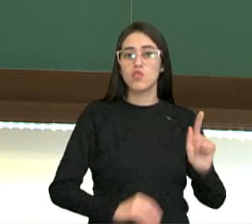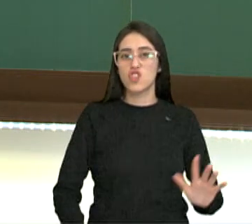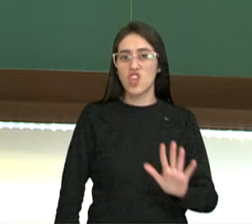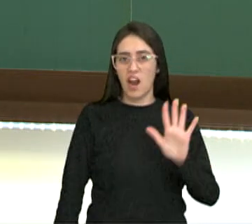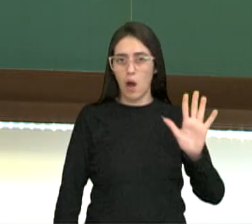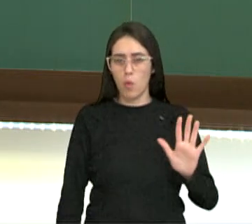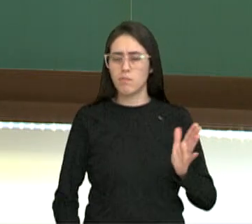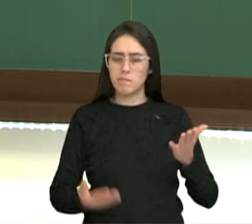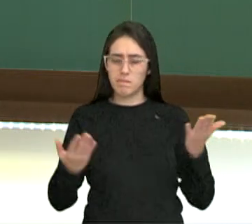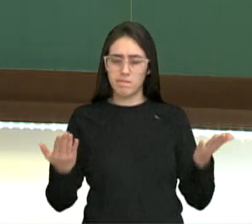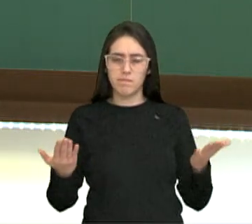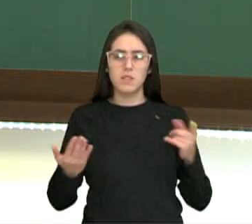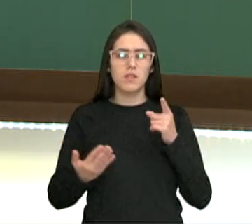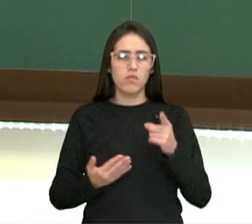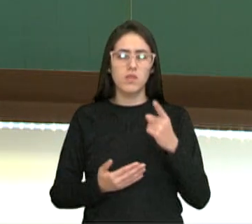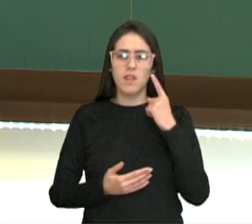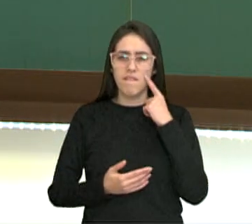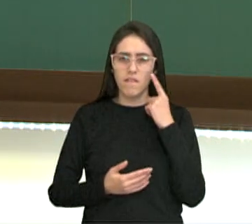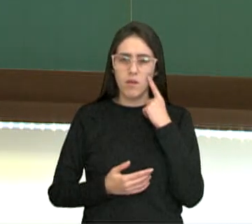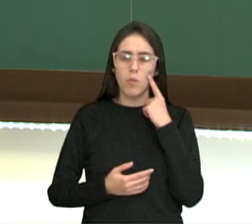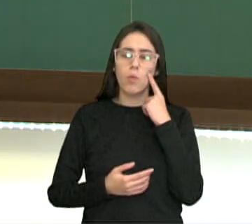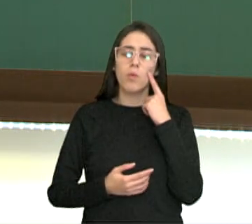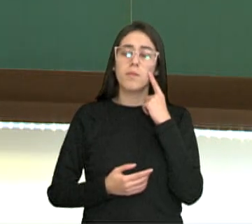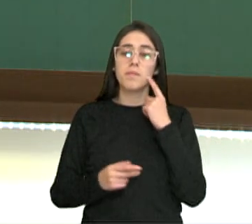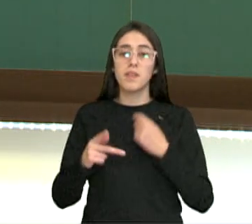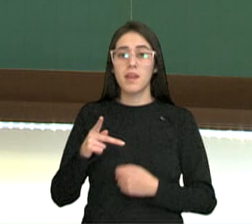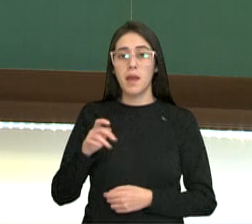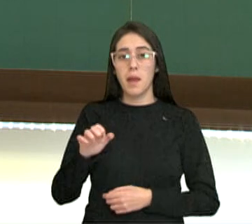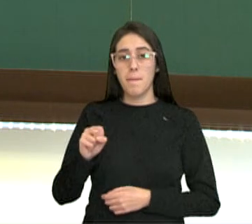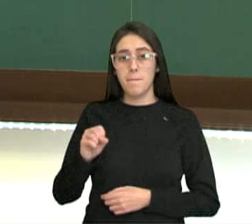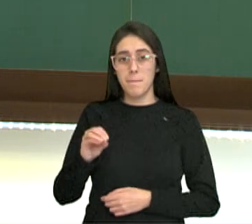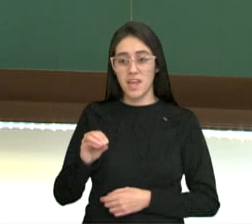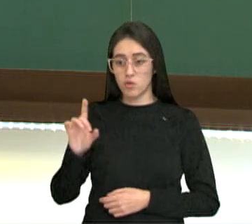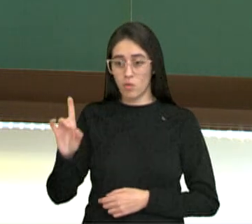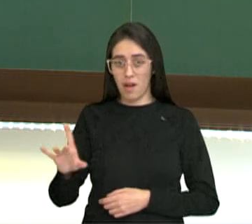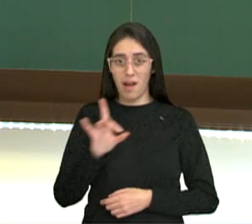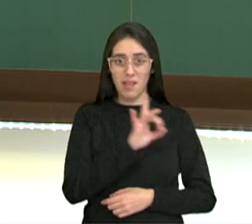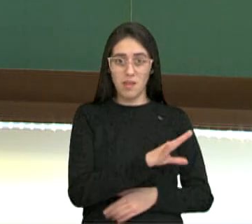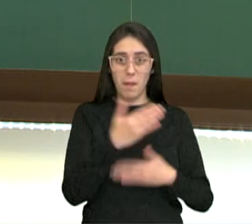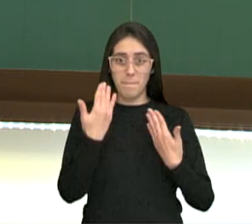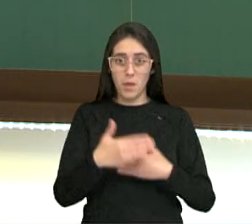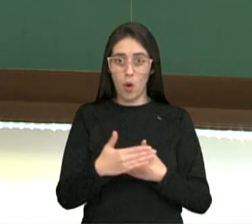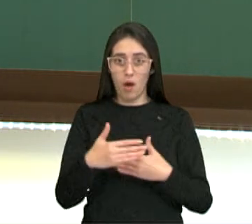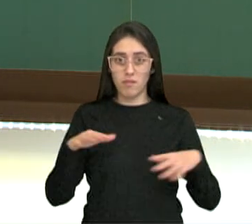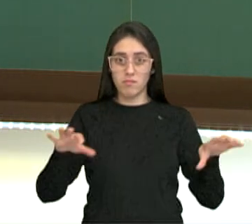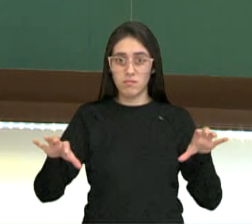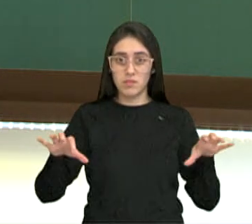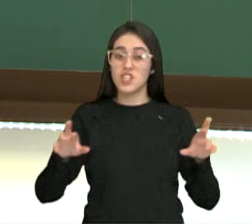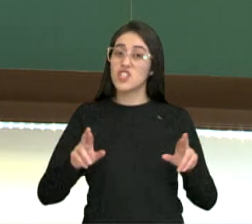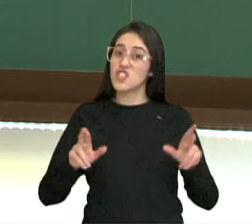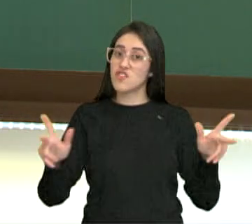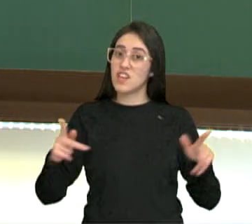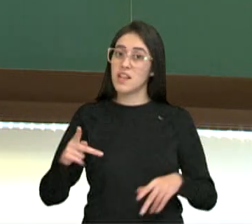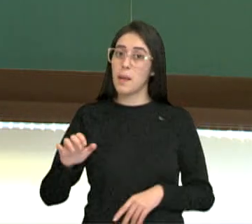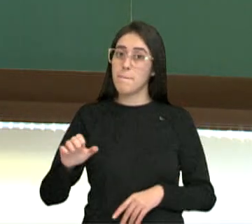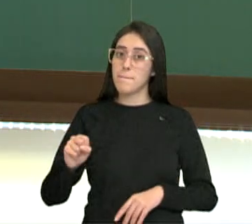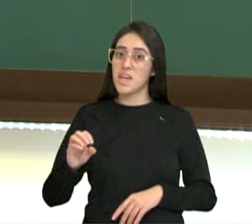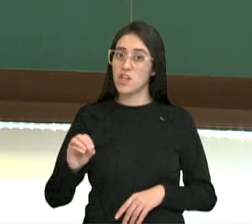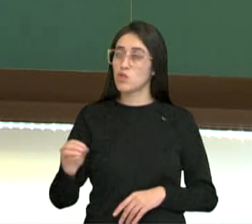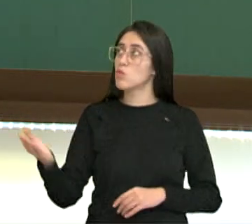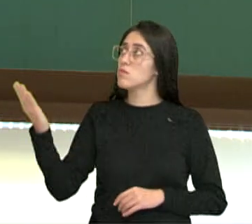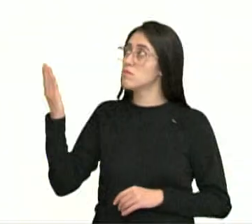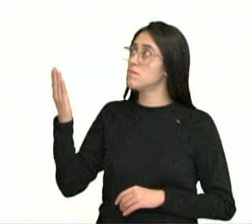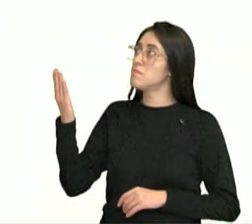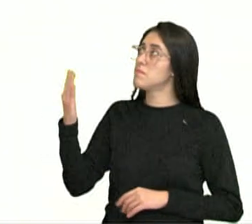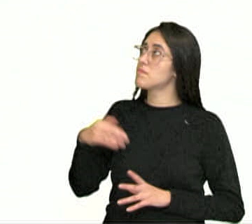E vocês viram também que o peso de cada uma dessas provas era diferente, não era?